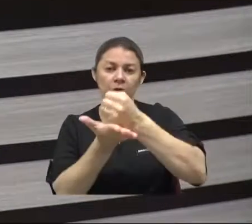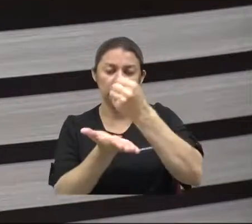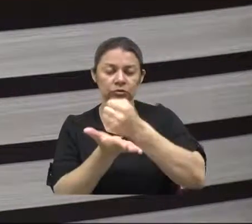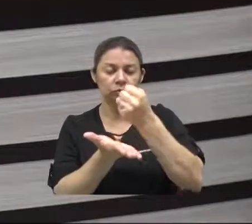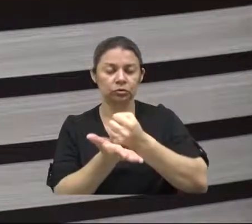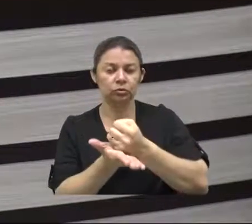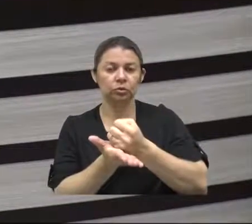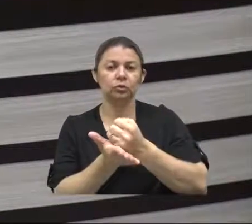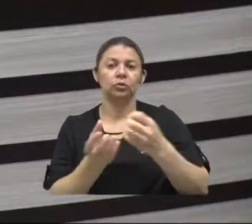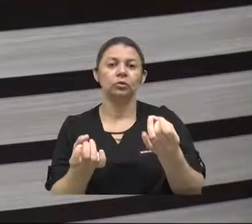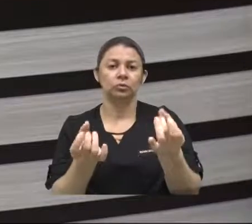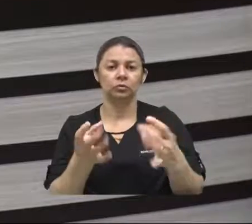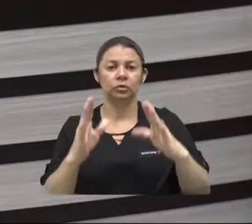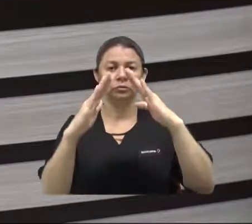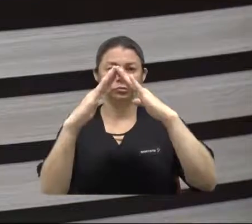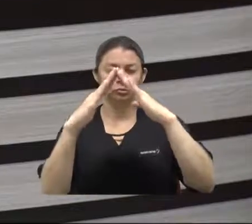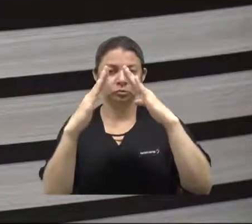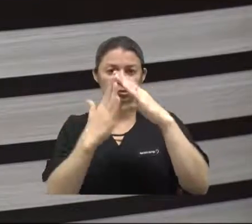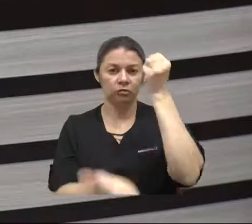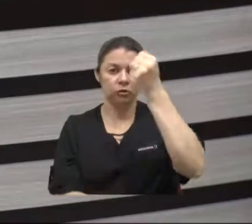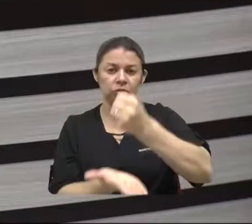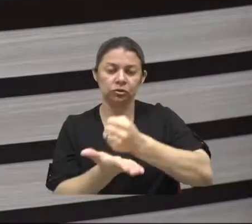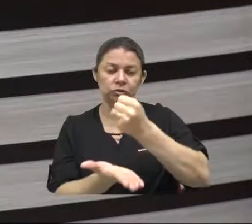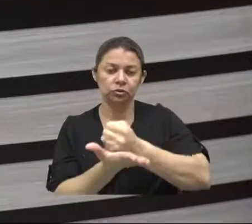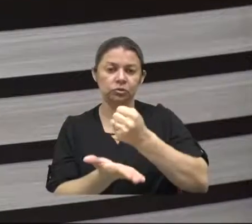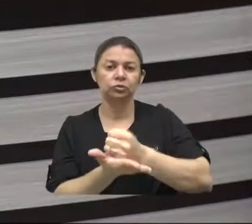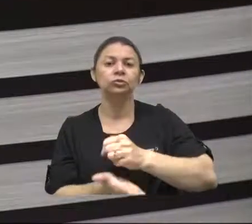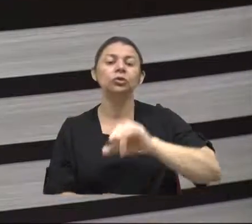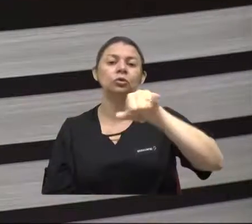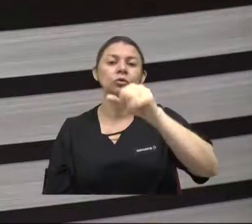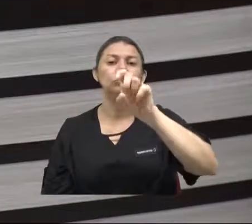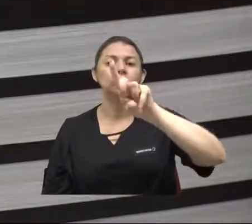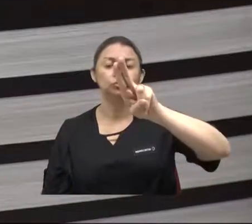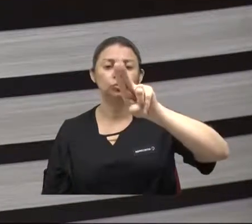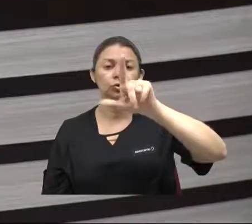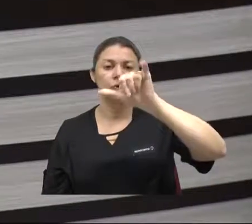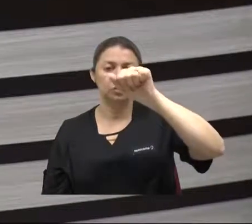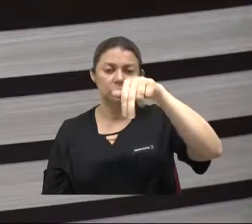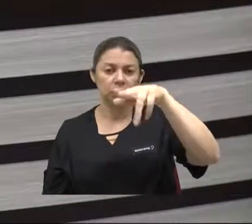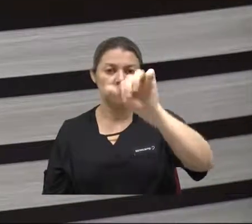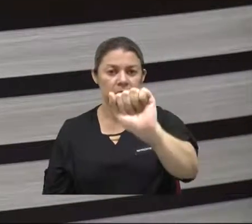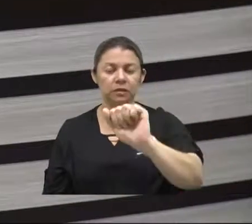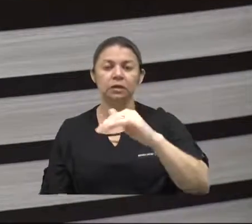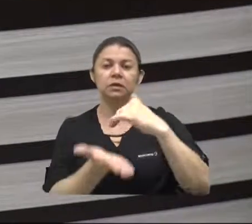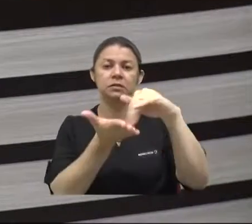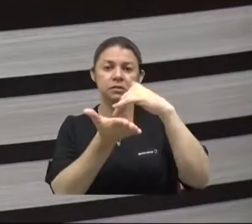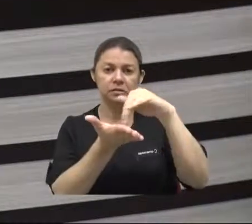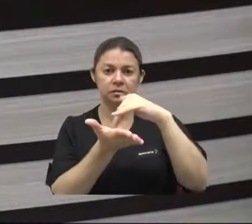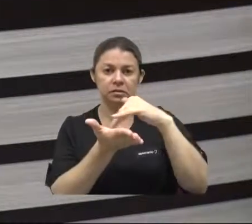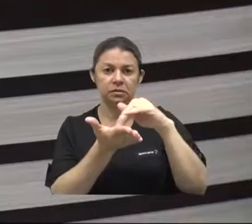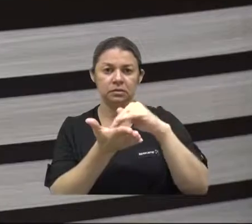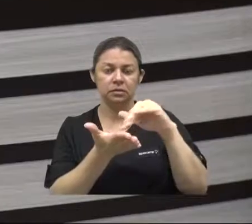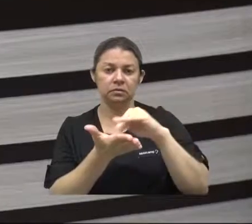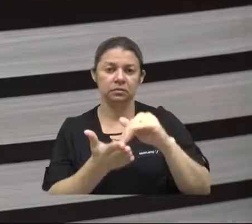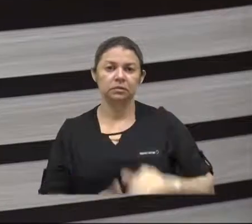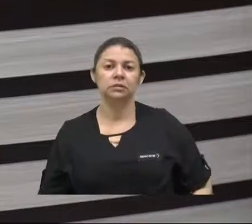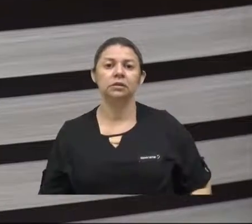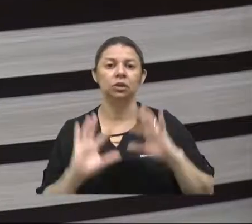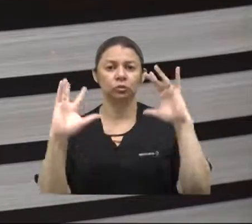Seguem as listas em anexo, respeitosamente, Juliana Forte, diretor de licenciamento, Secretaria de Urbanismo.